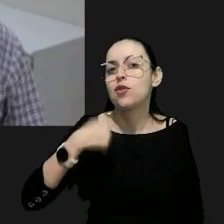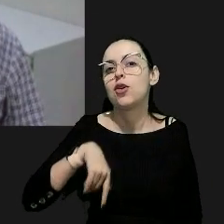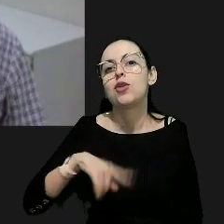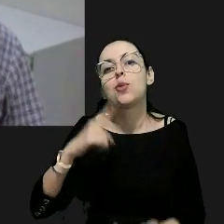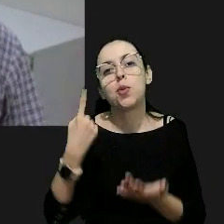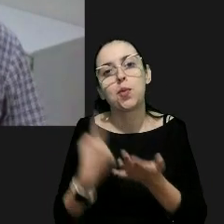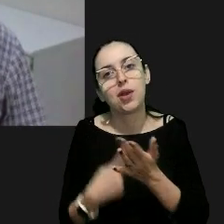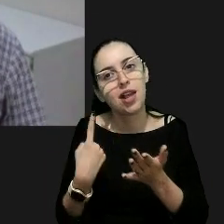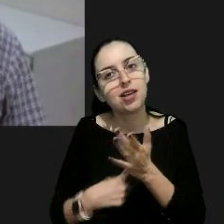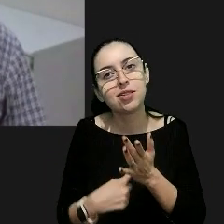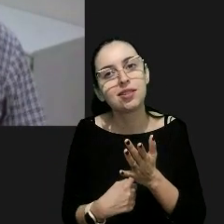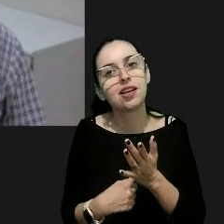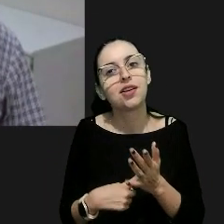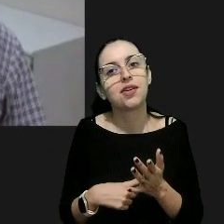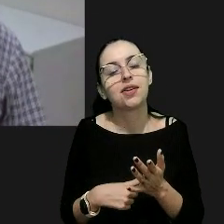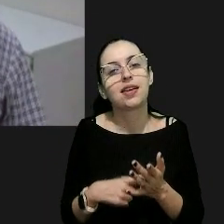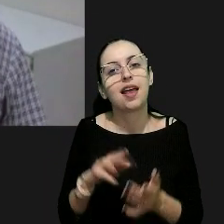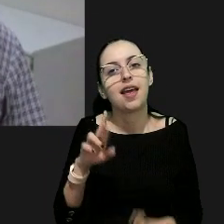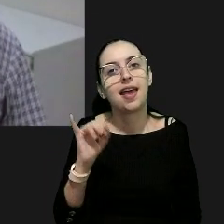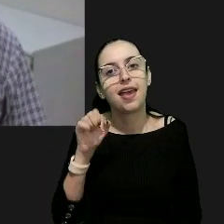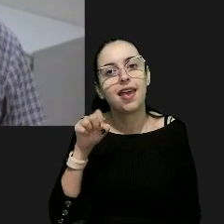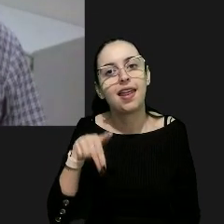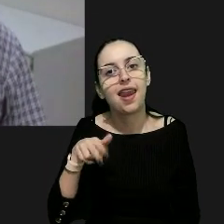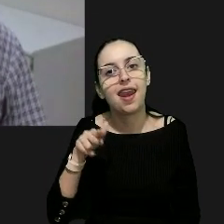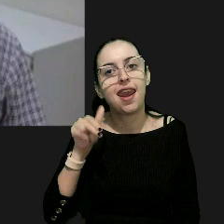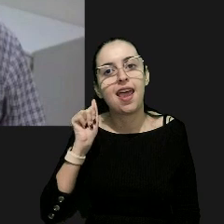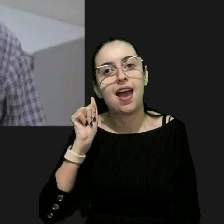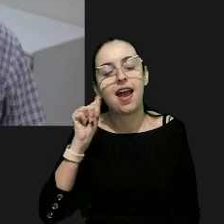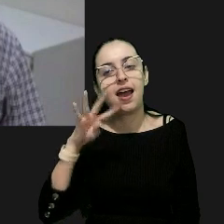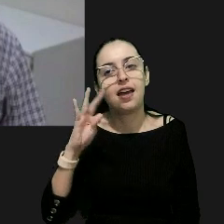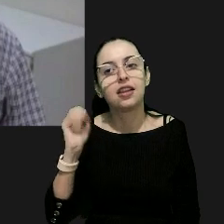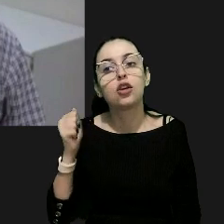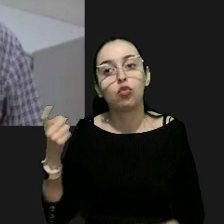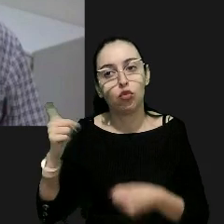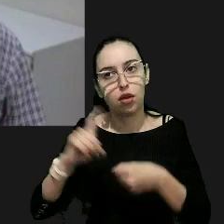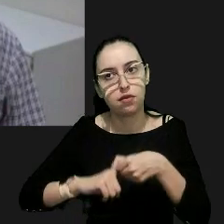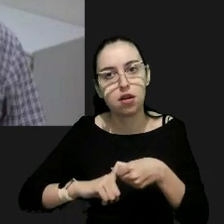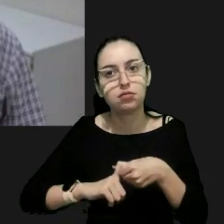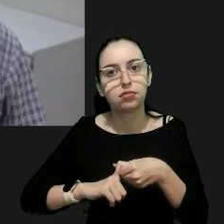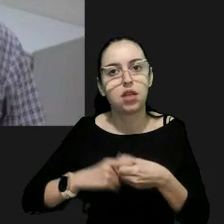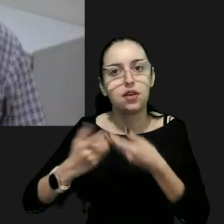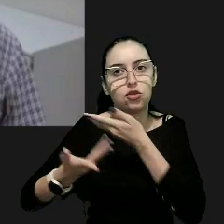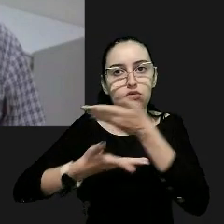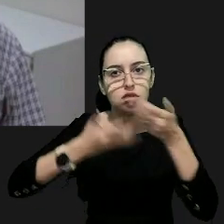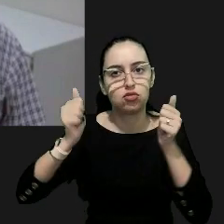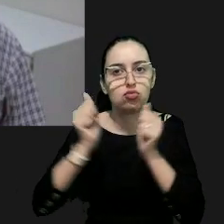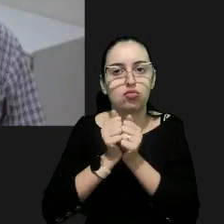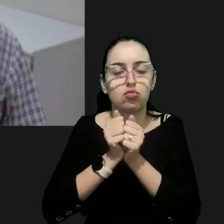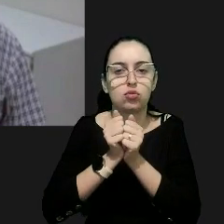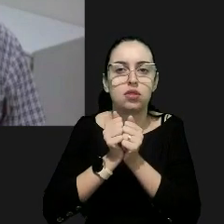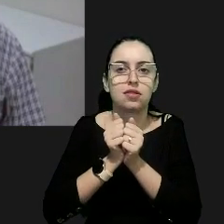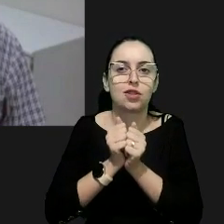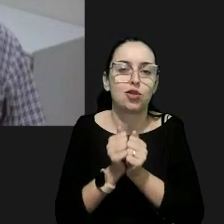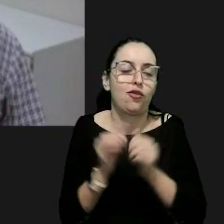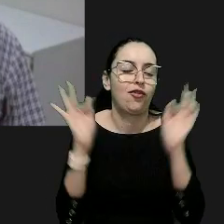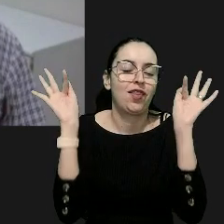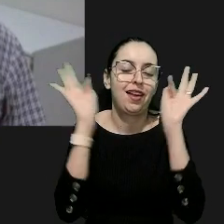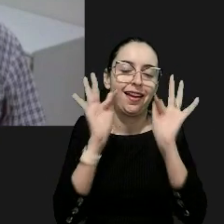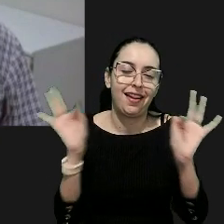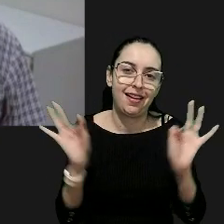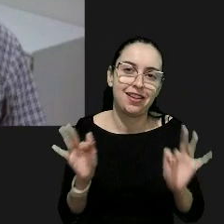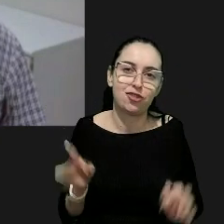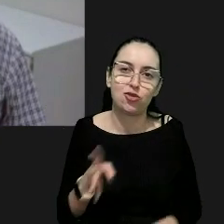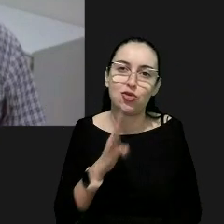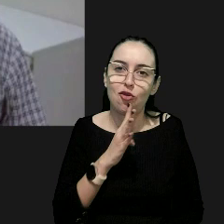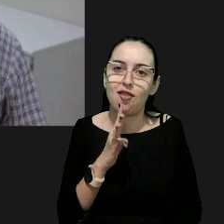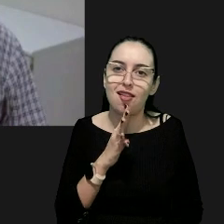minhas postagens Tá agora. certo, Eu sim, fiz a sim. promessa para a Renata que eu vou voltar, que eu vou estar junto de